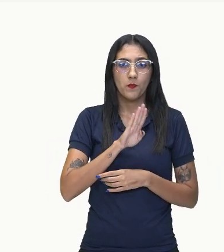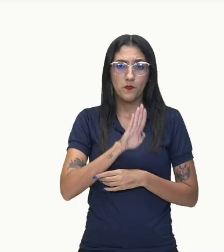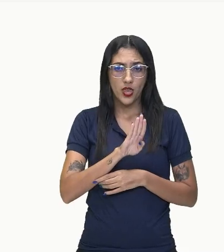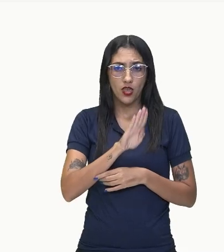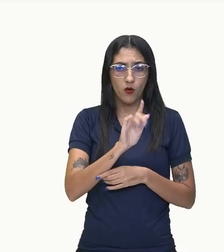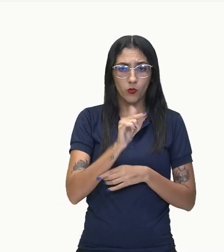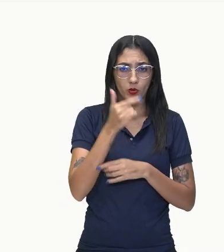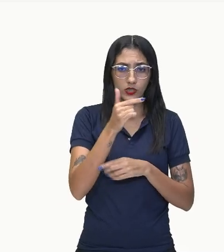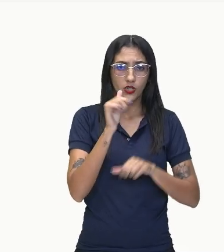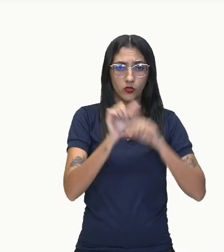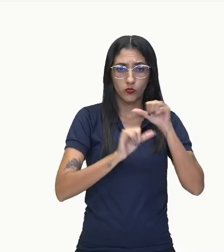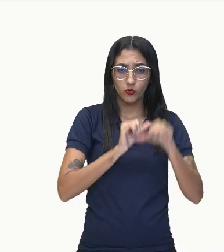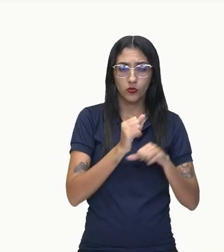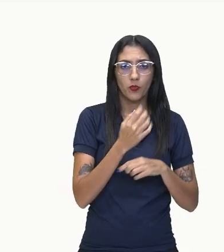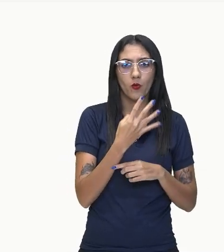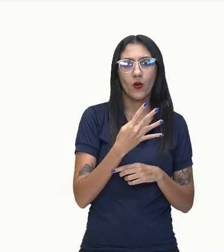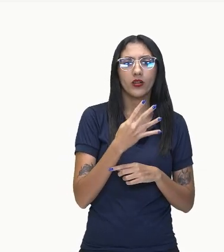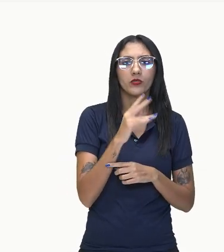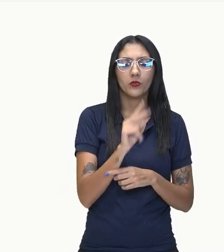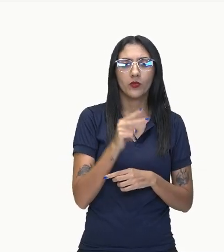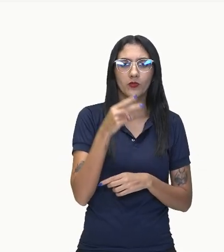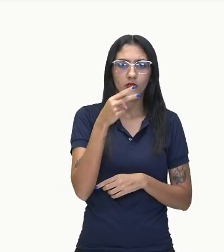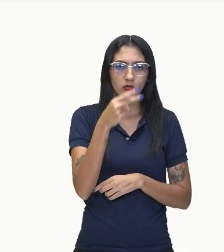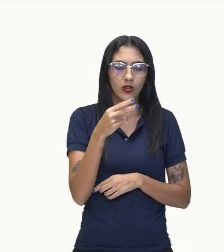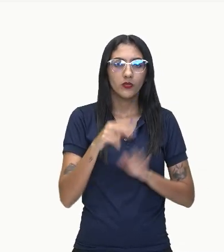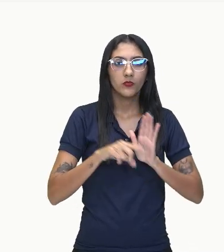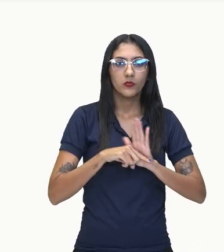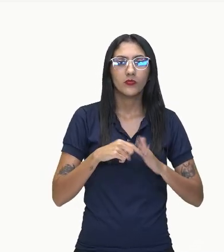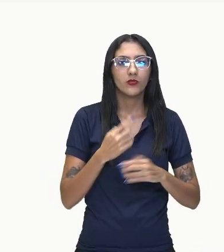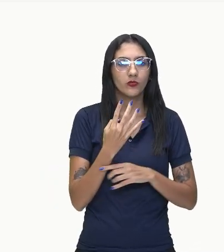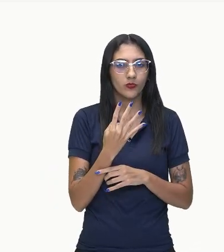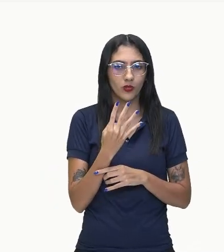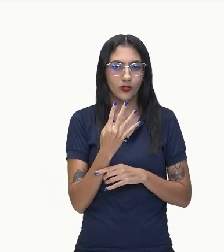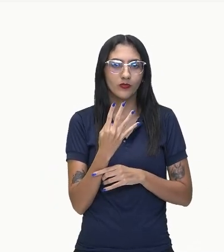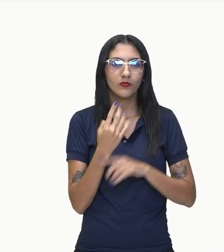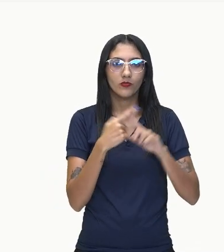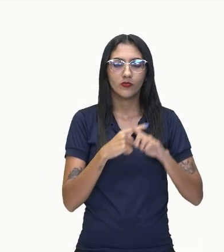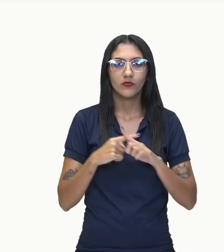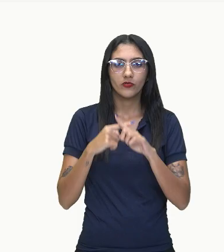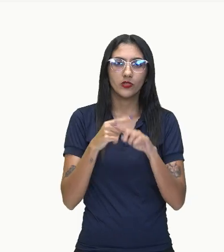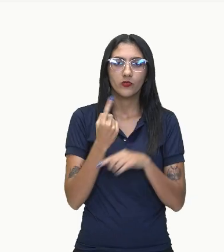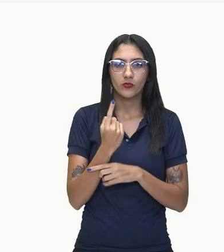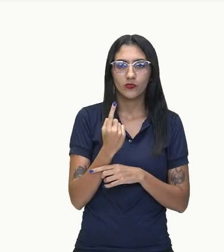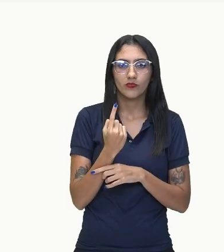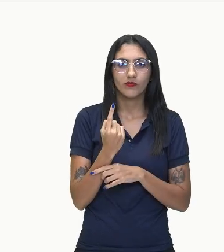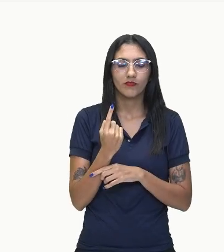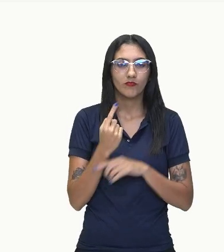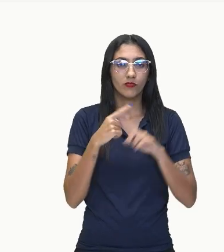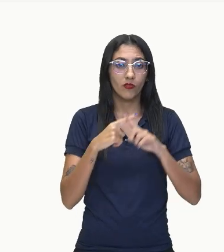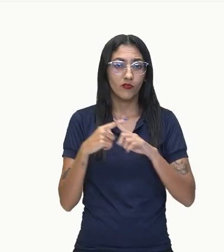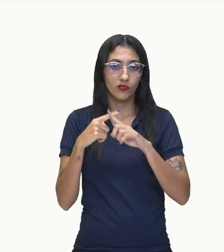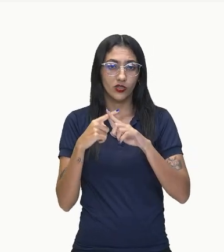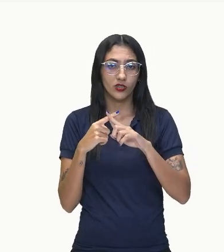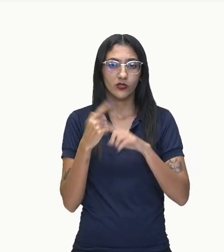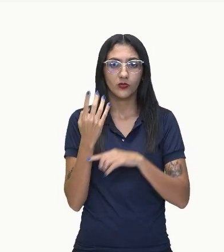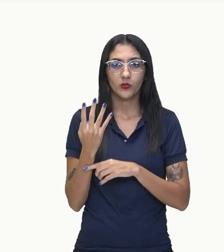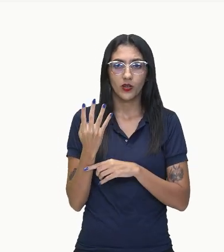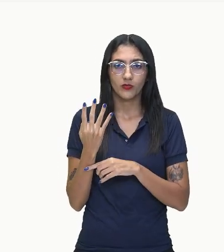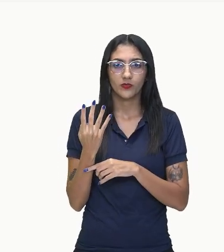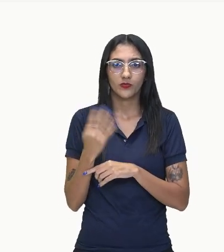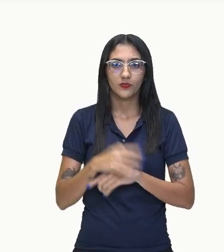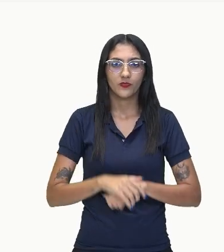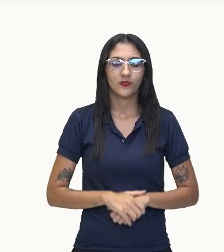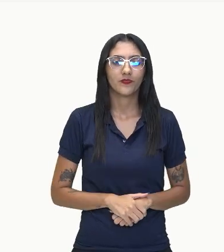vai ser 4 ao quadrado, menos 4 da fórmula, vezes o a, que é 1, vezes o c, que